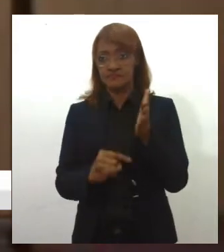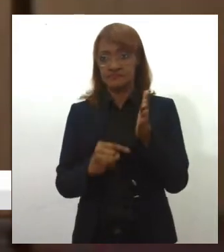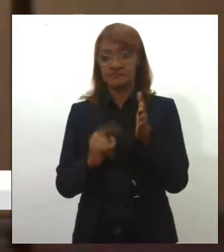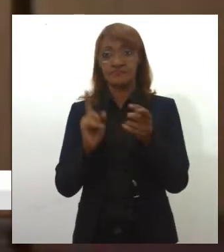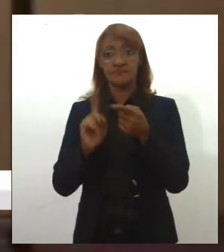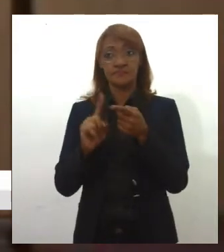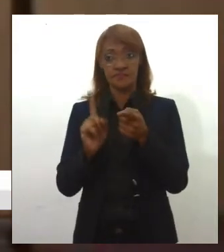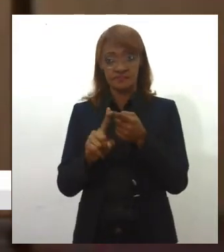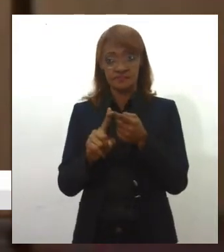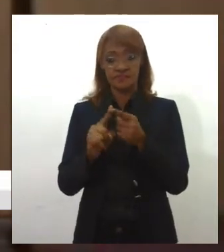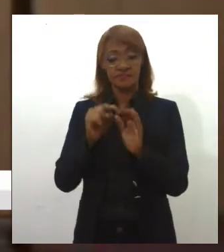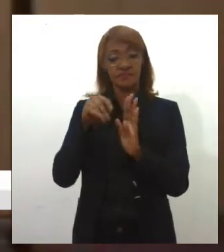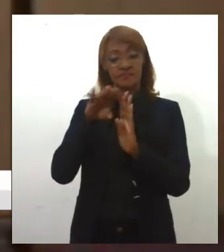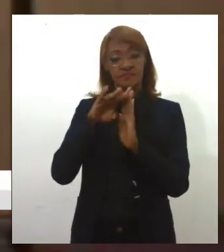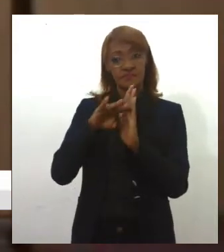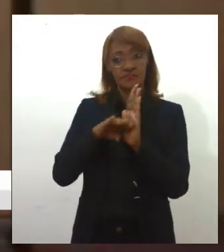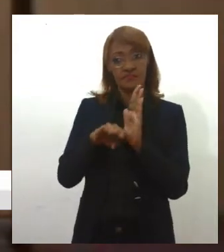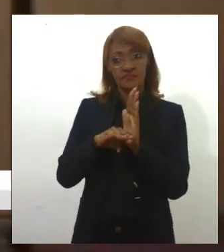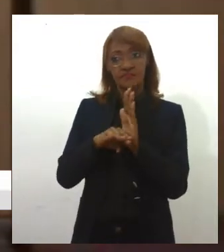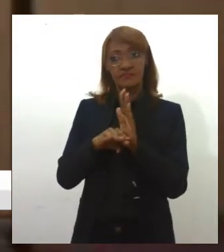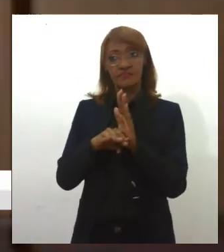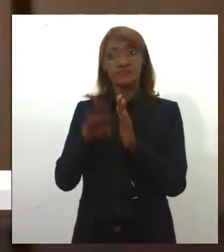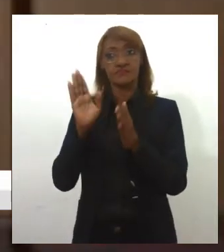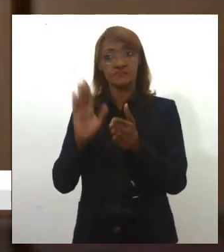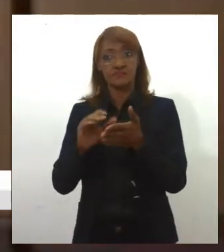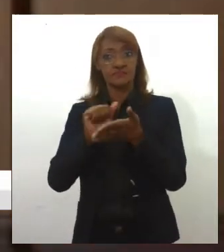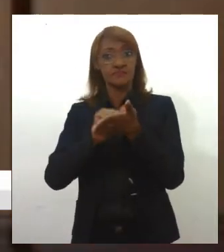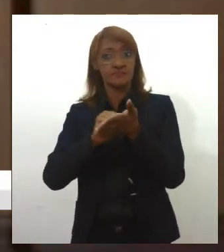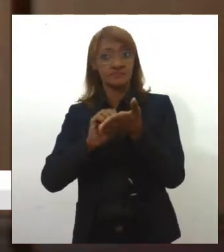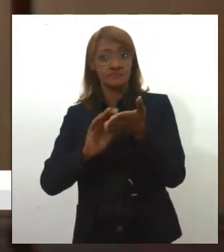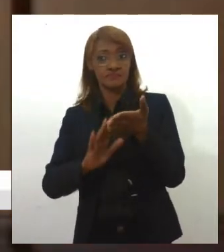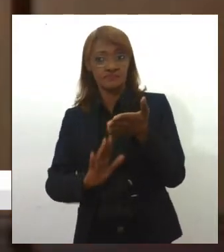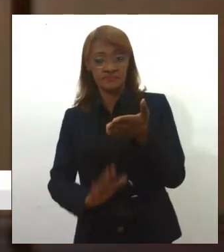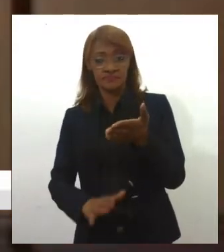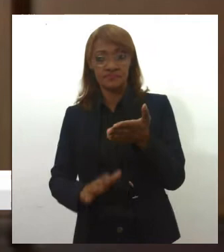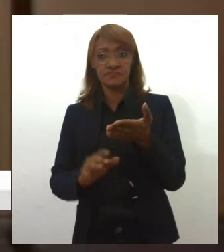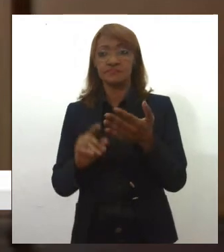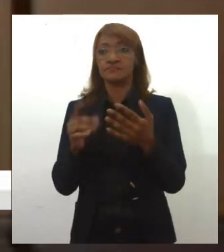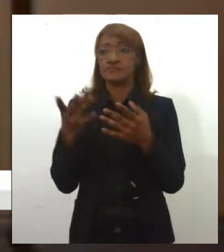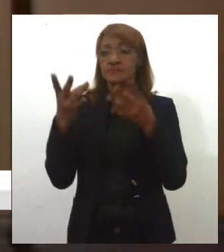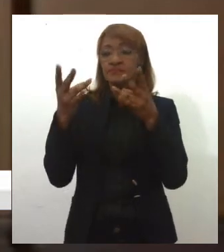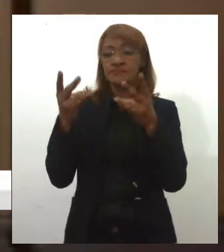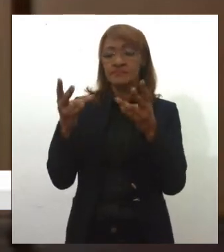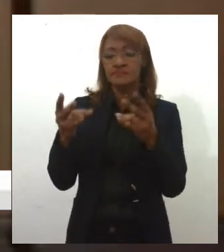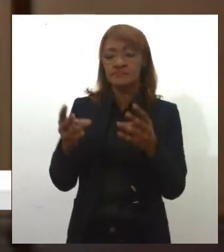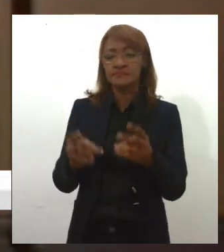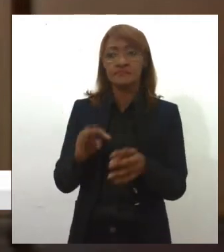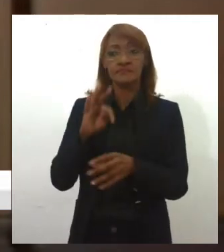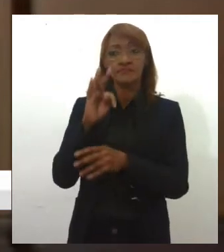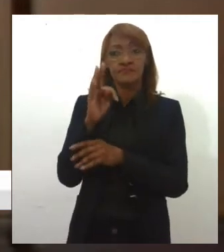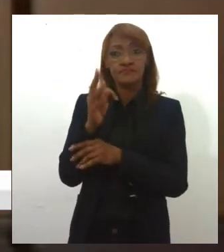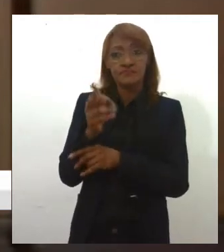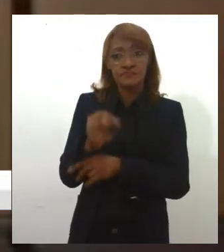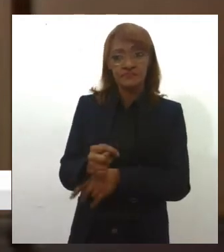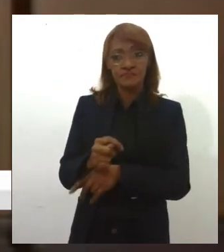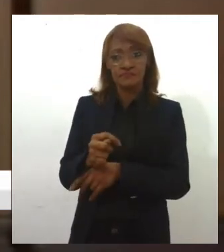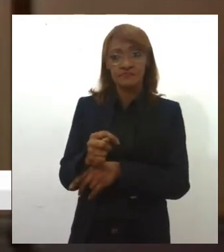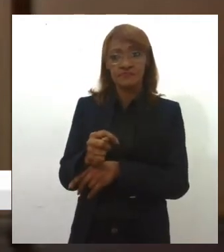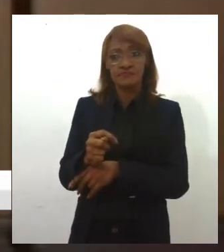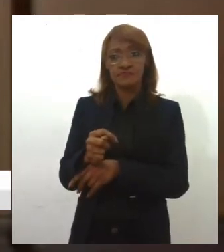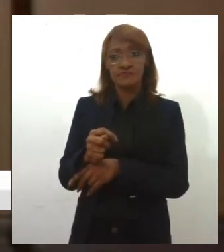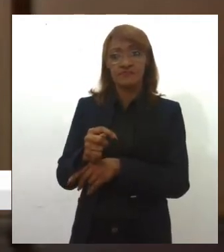um cronograma de atividades, onde ele vai descrever ali tudo que aquela criança, ao longo daquele